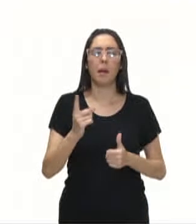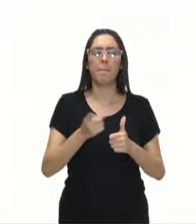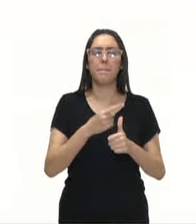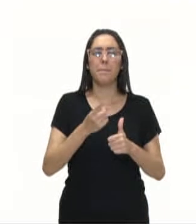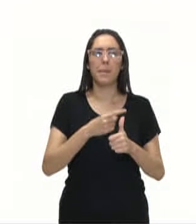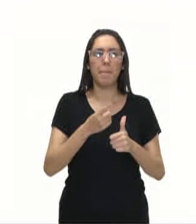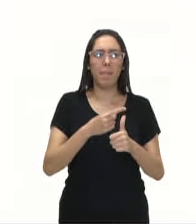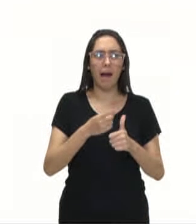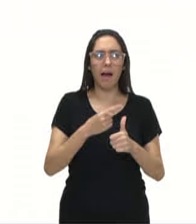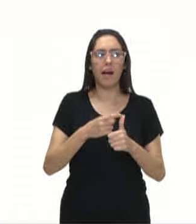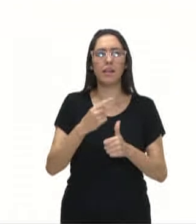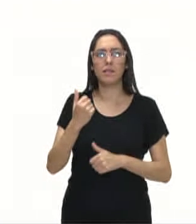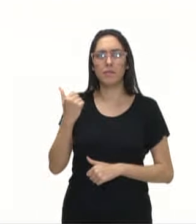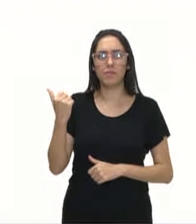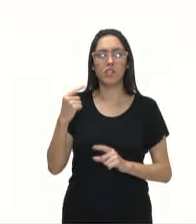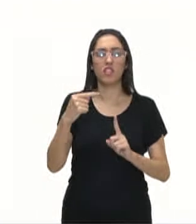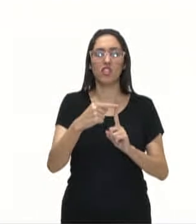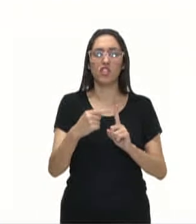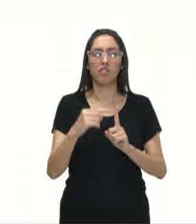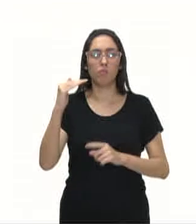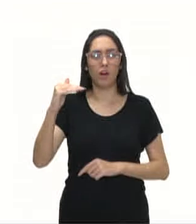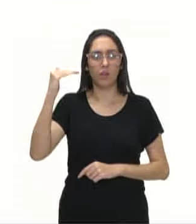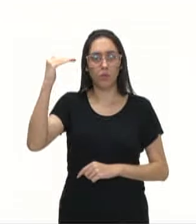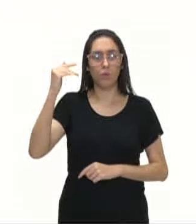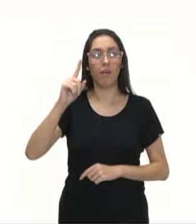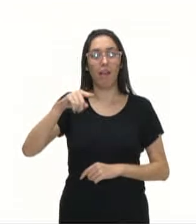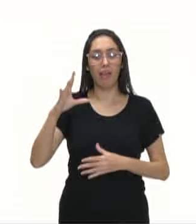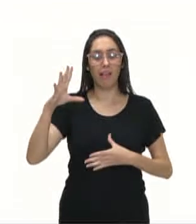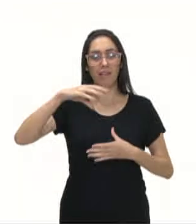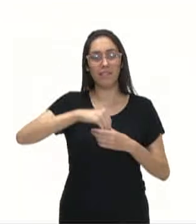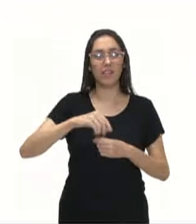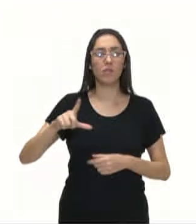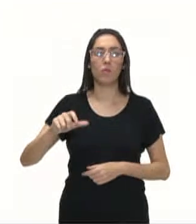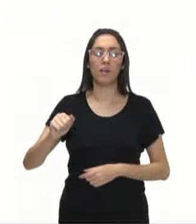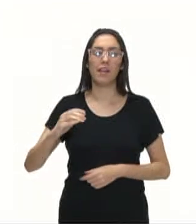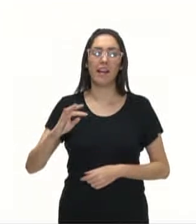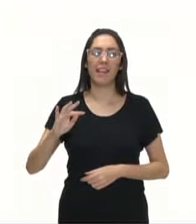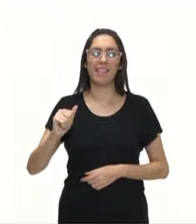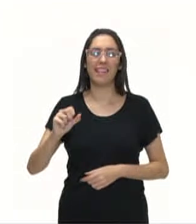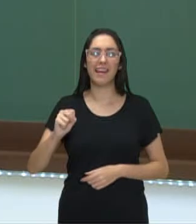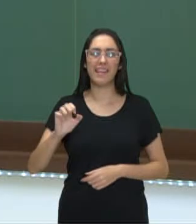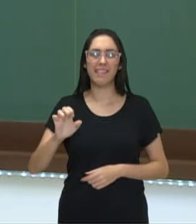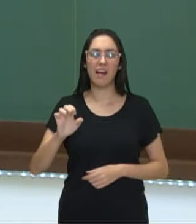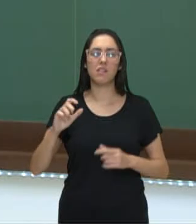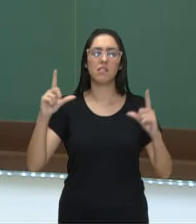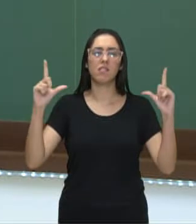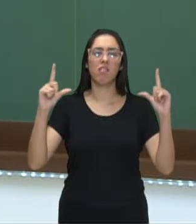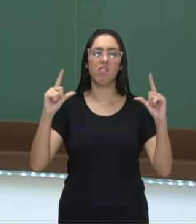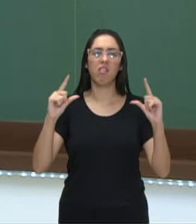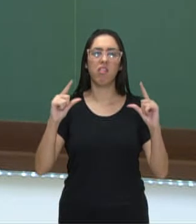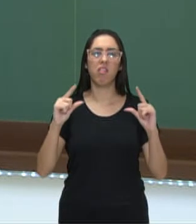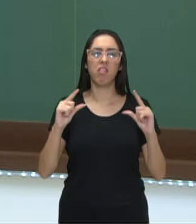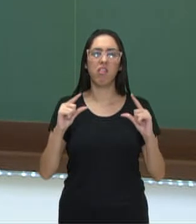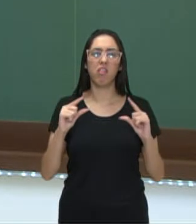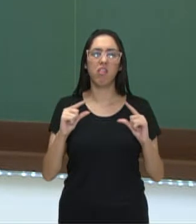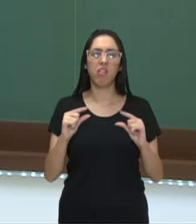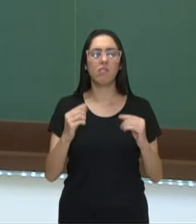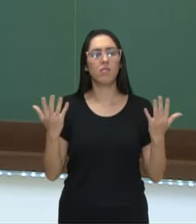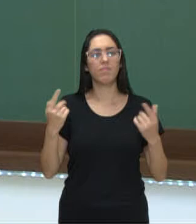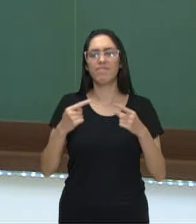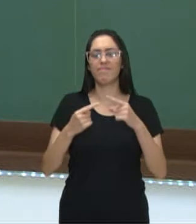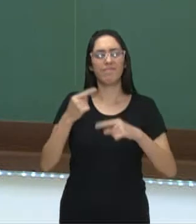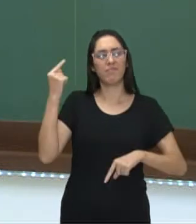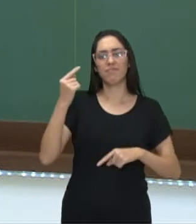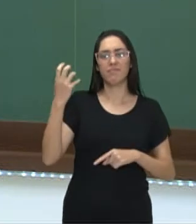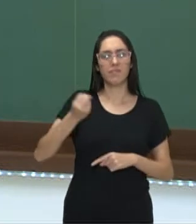é ao declínio da atividade da lactase, ok? Diminui a atividade da enzima, vai aumentar a